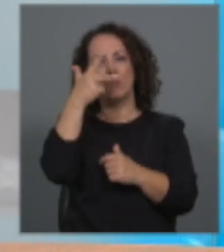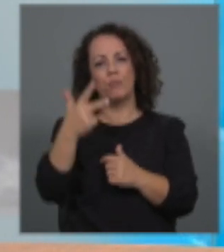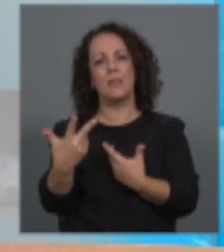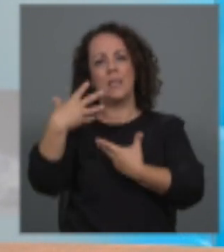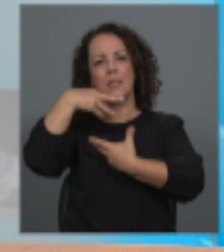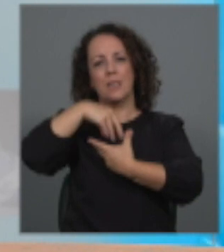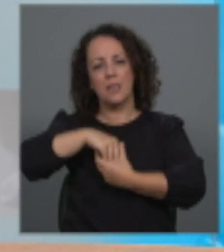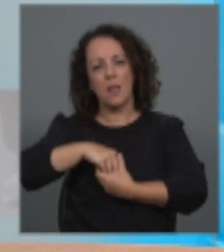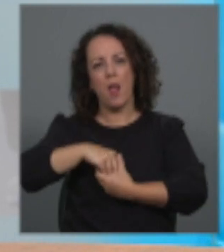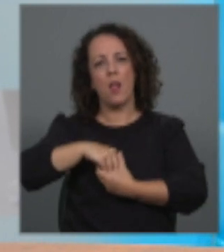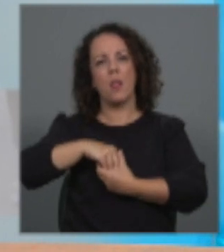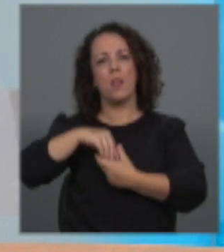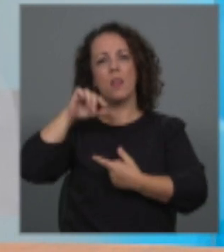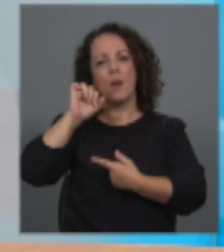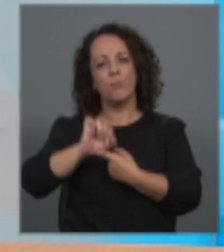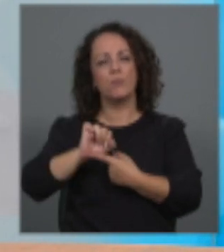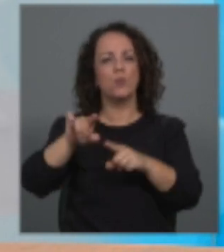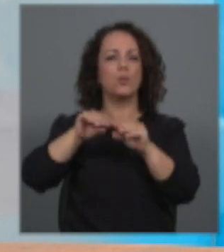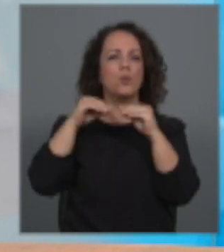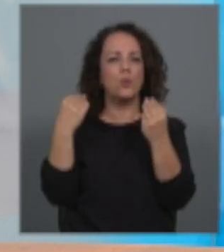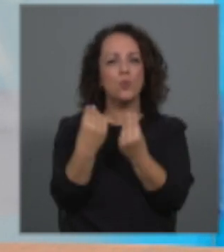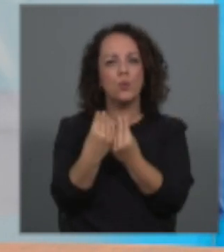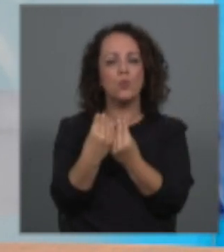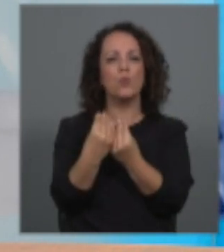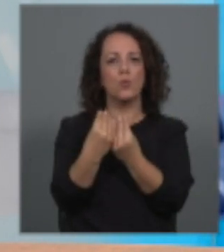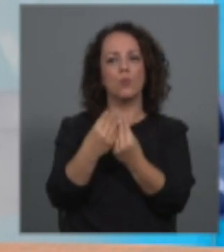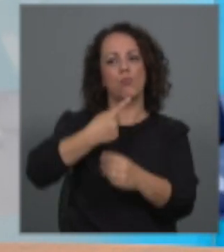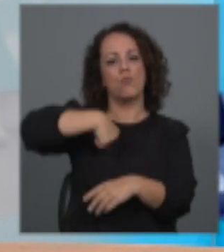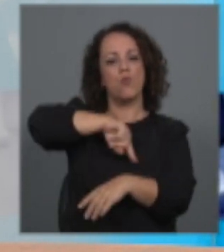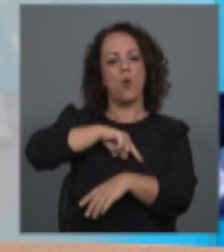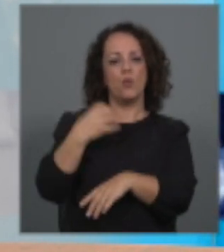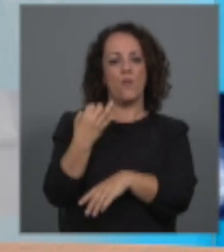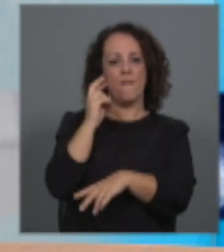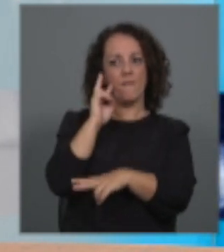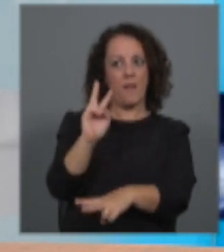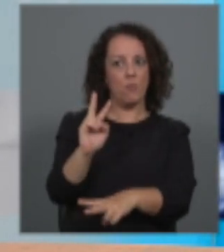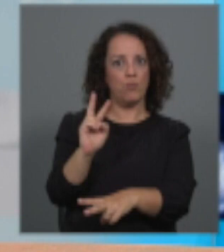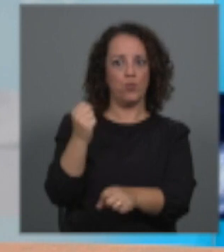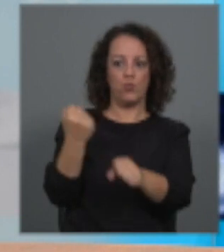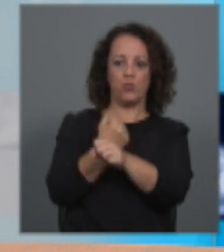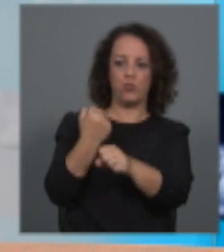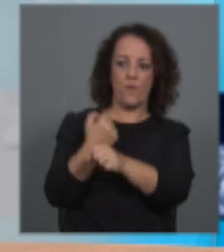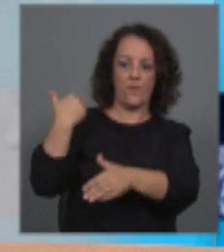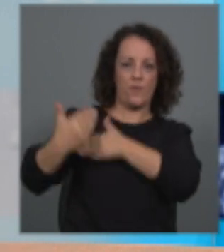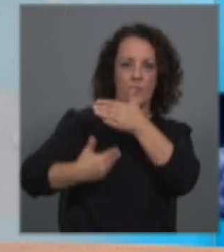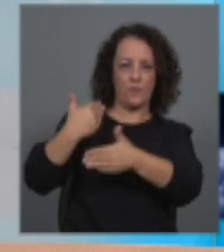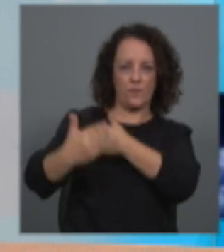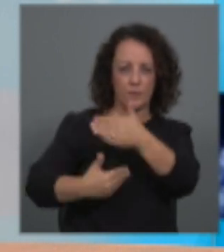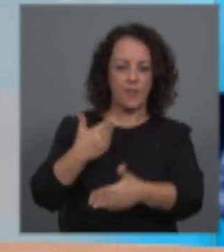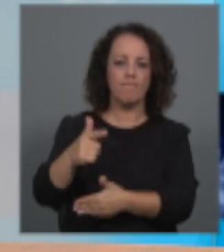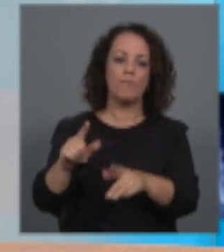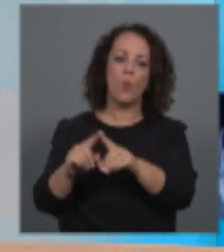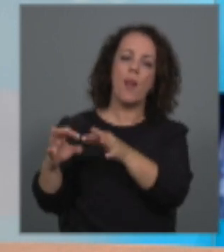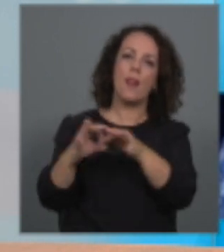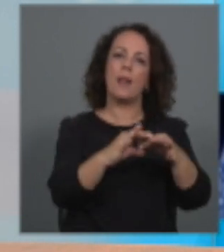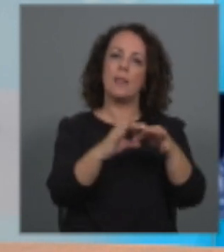de tudo aquilo que nós vemos, somos e fazemos. Esta interligação